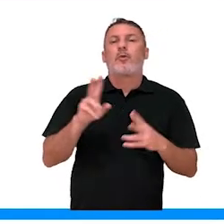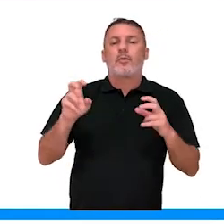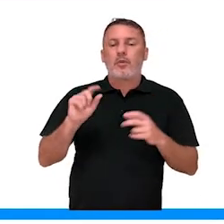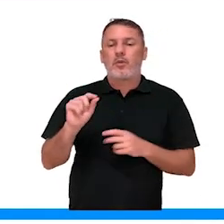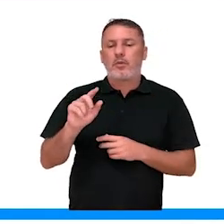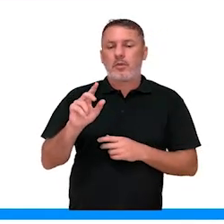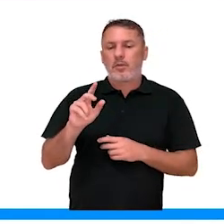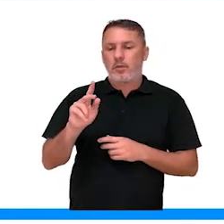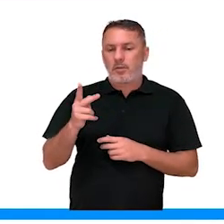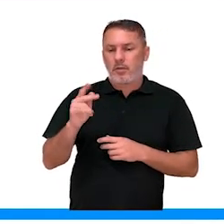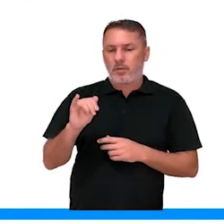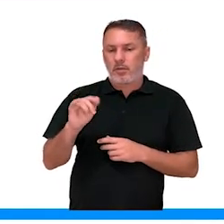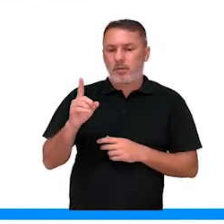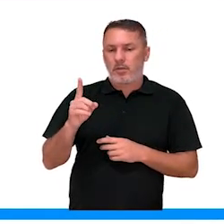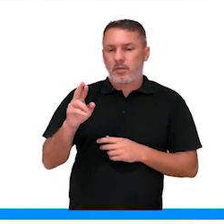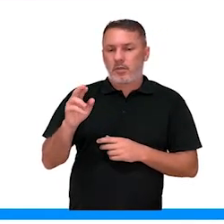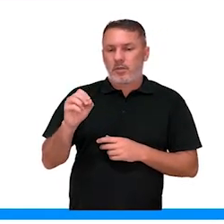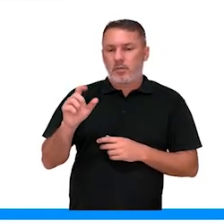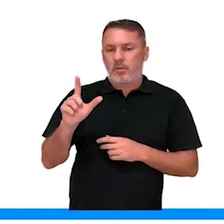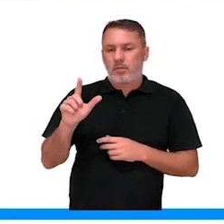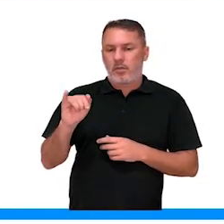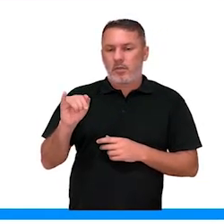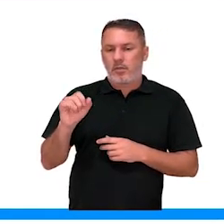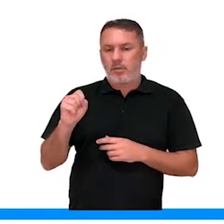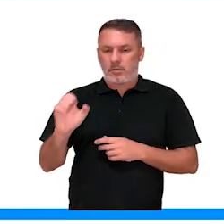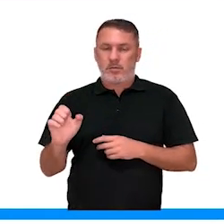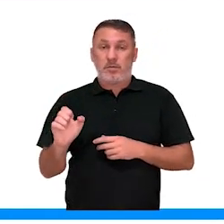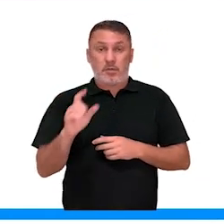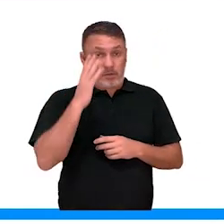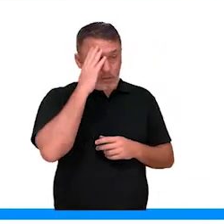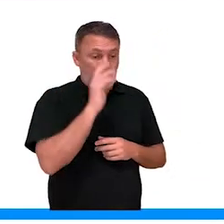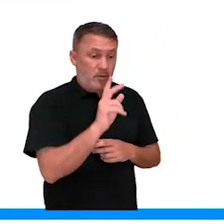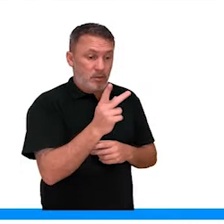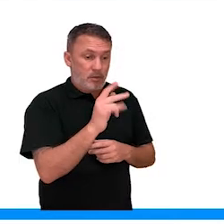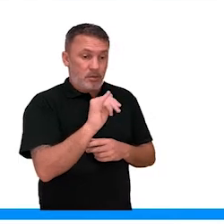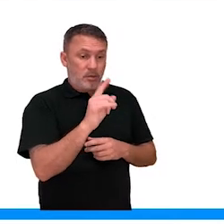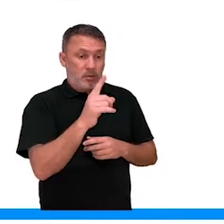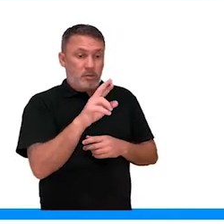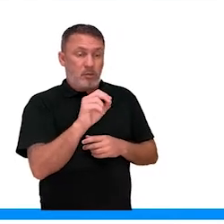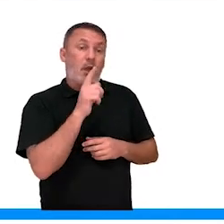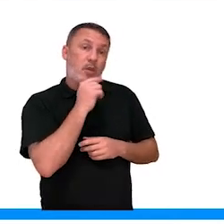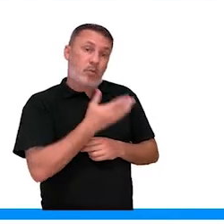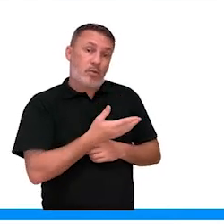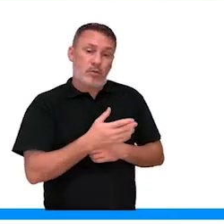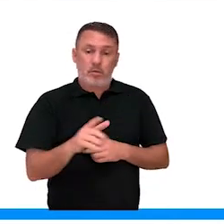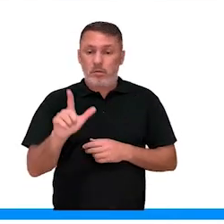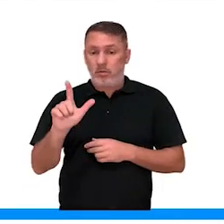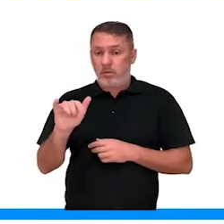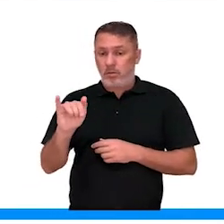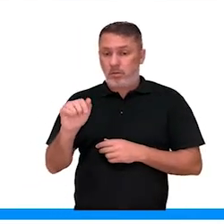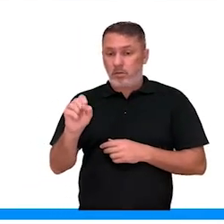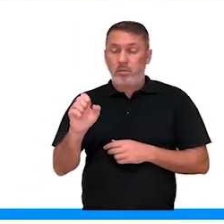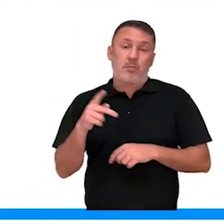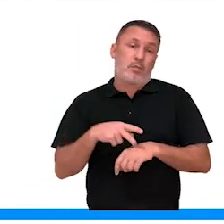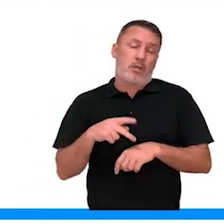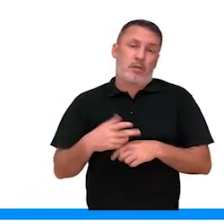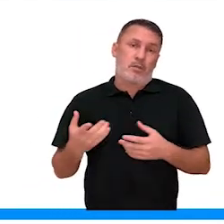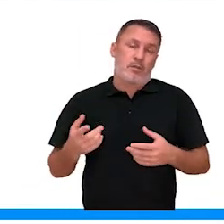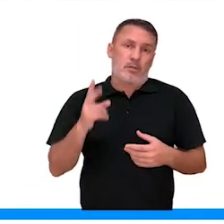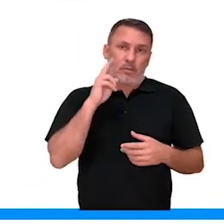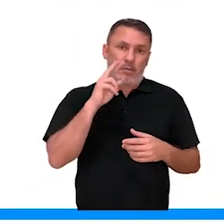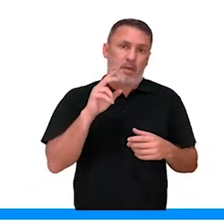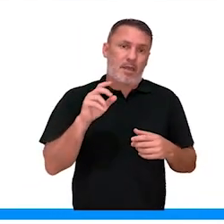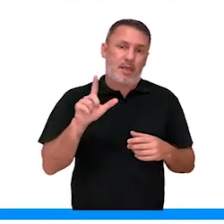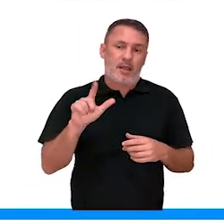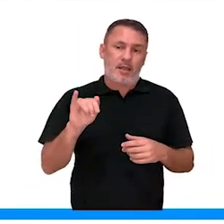chama de hidrólise. O que é hidro? Hidro é de água, lise é de quebra. Então, é a